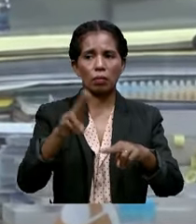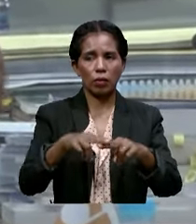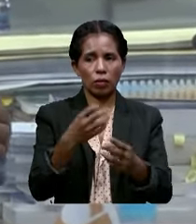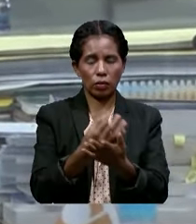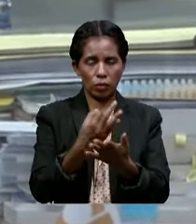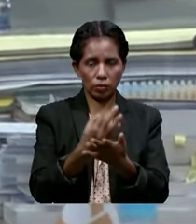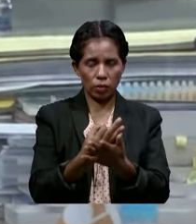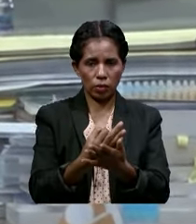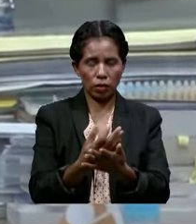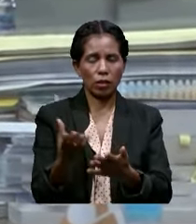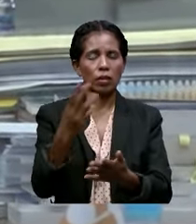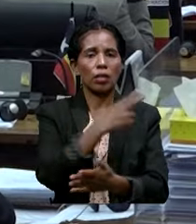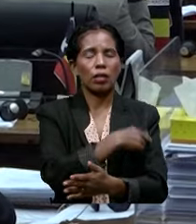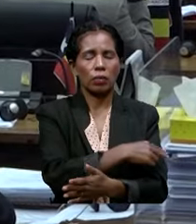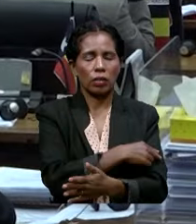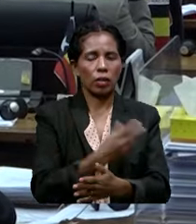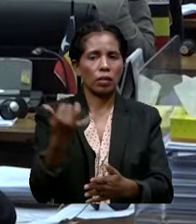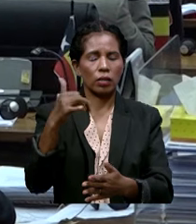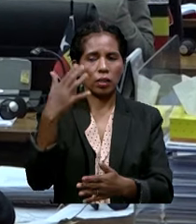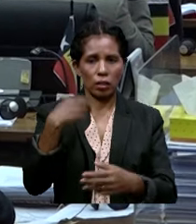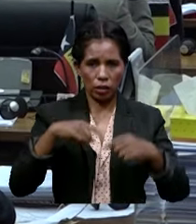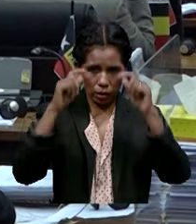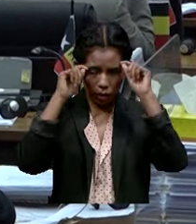ba construção centro saúde sira e território nacional